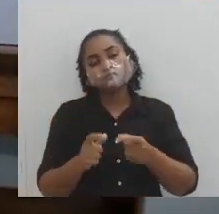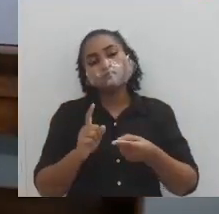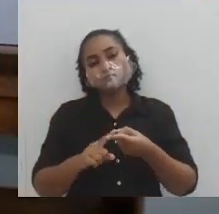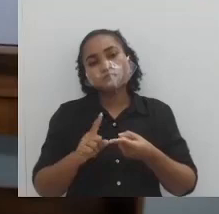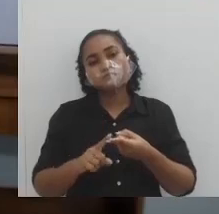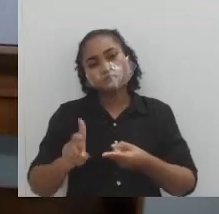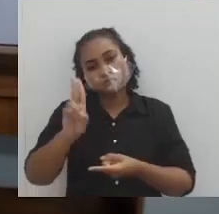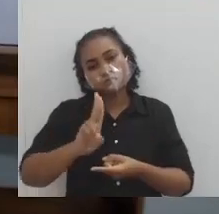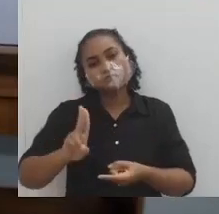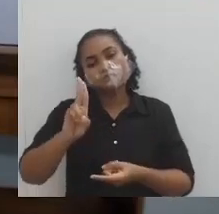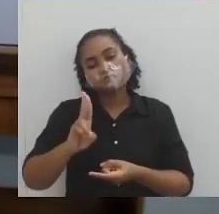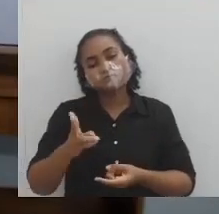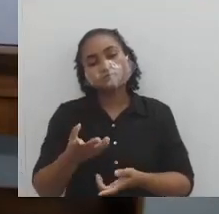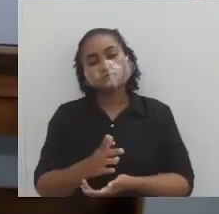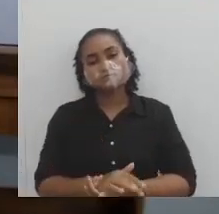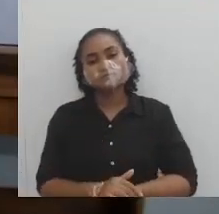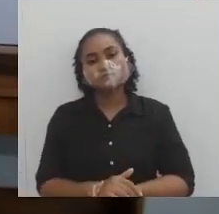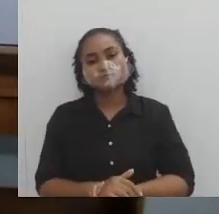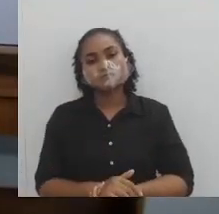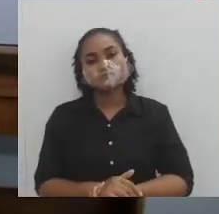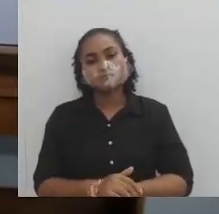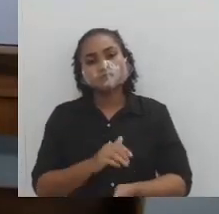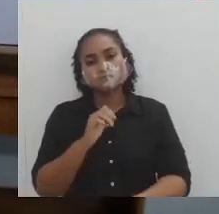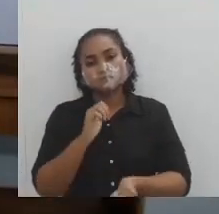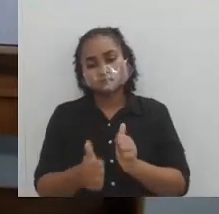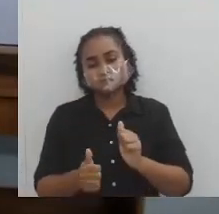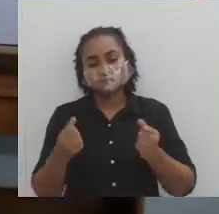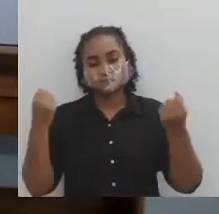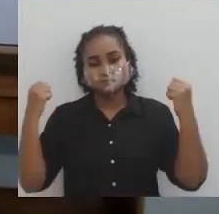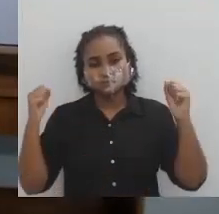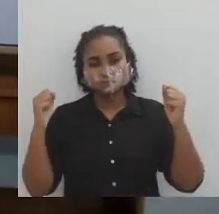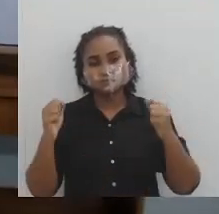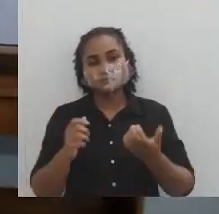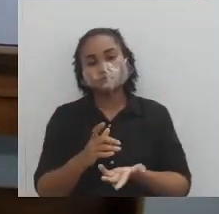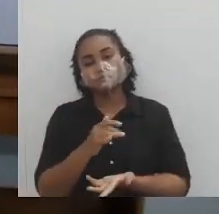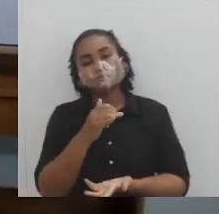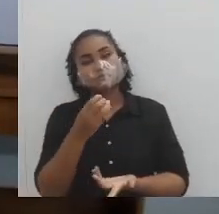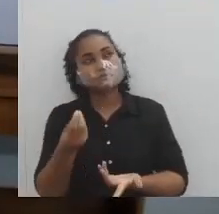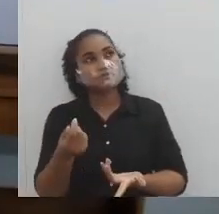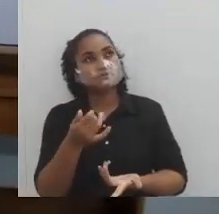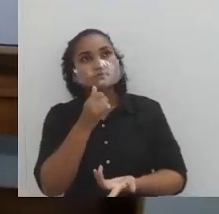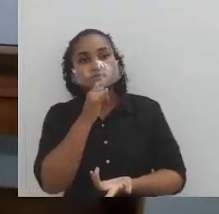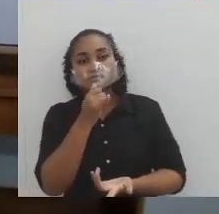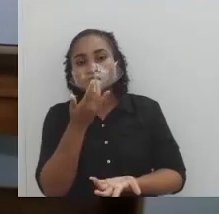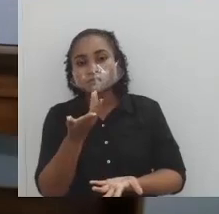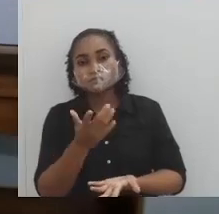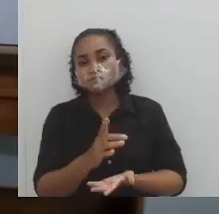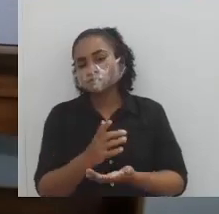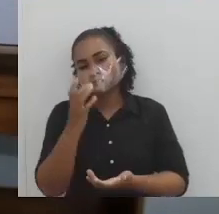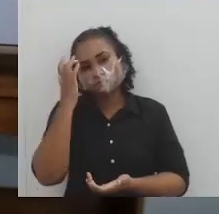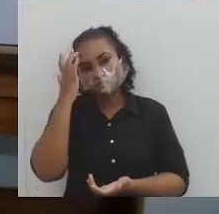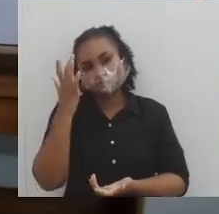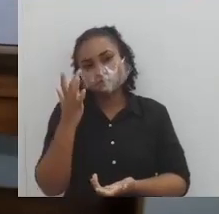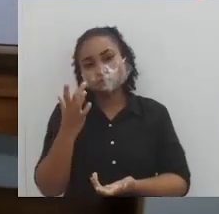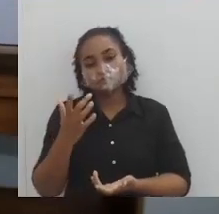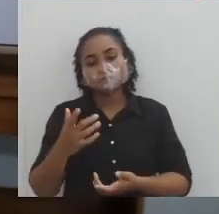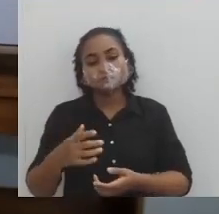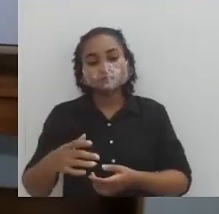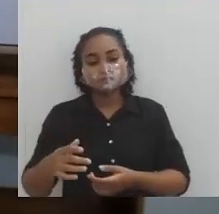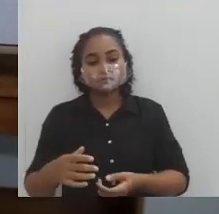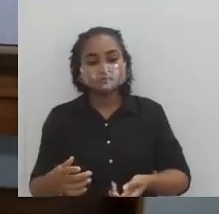que a gente também utiliza nos jogos esportivos. A gente pode jogar, por exemplo, um exemplo fácil, a zorrinha,